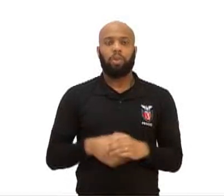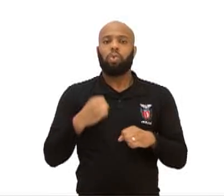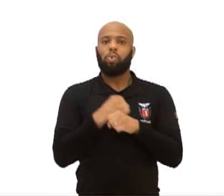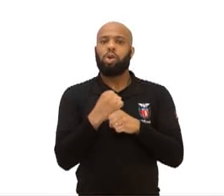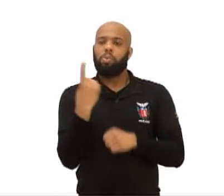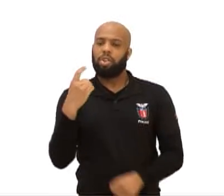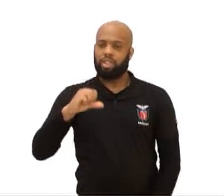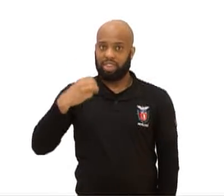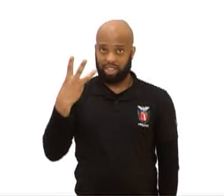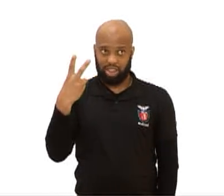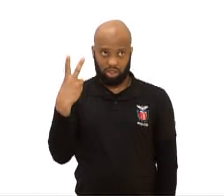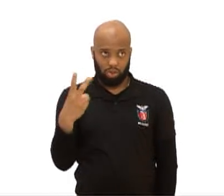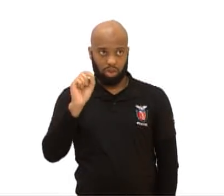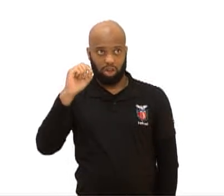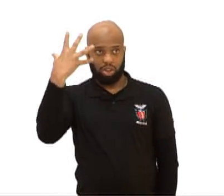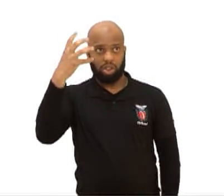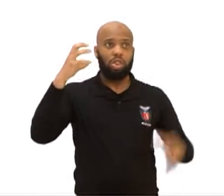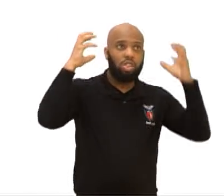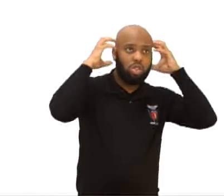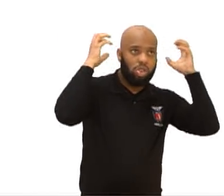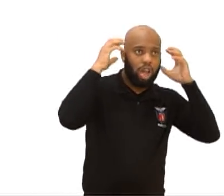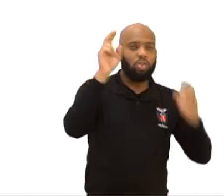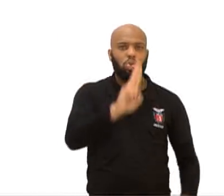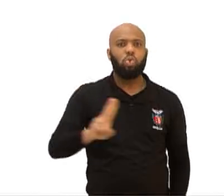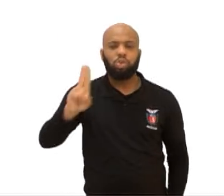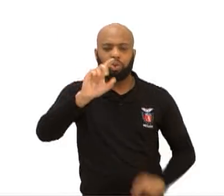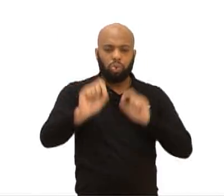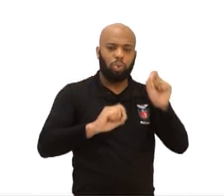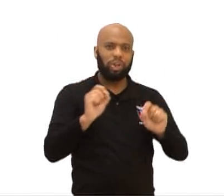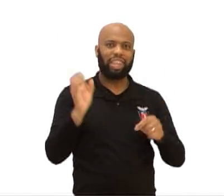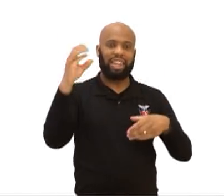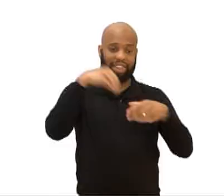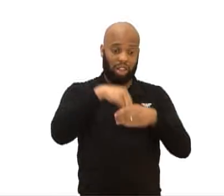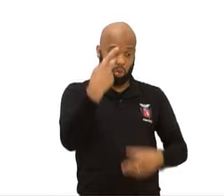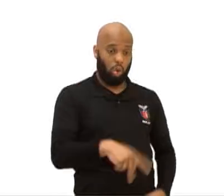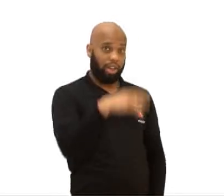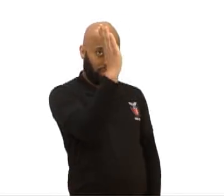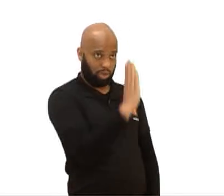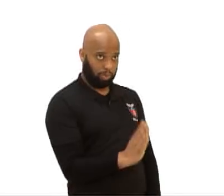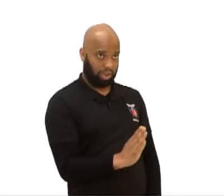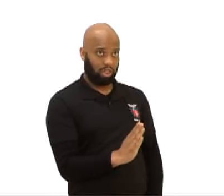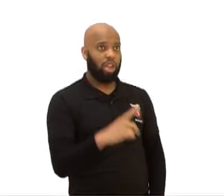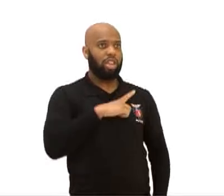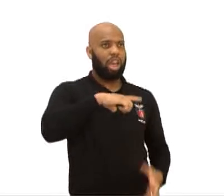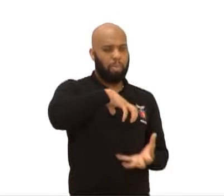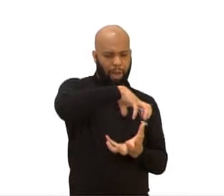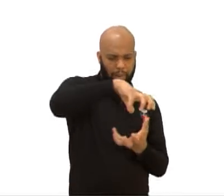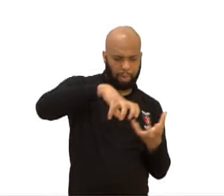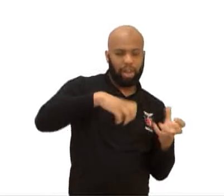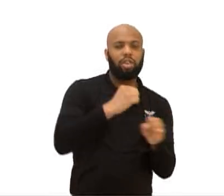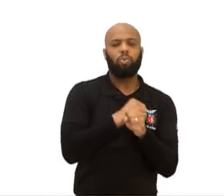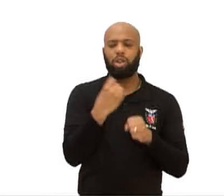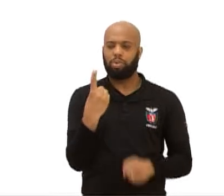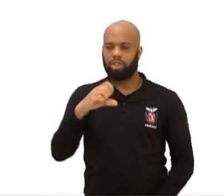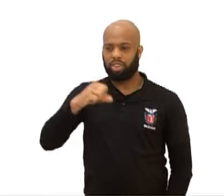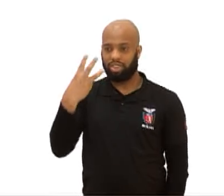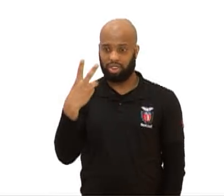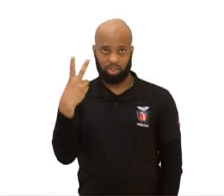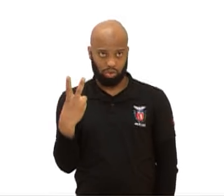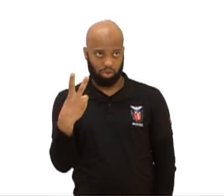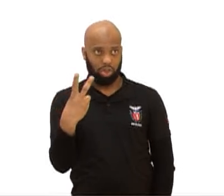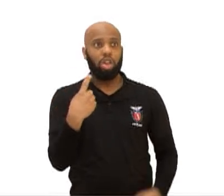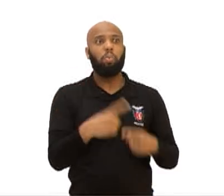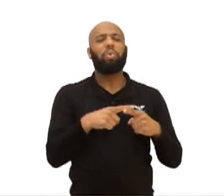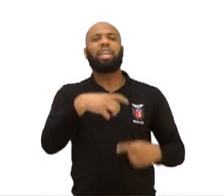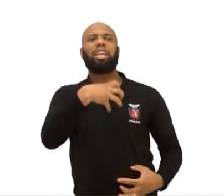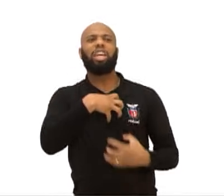Em 1932, o rádio foi utilizado no Brasil, na Revolução de 1932,